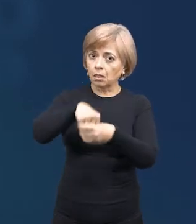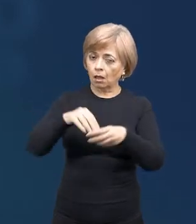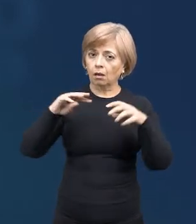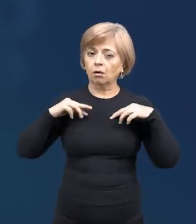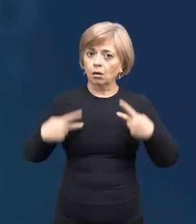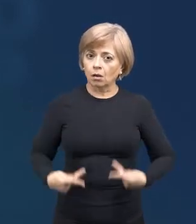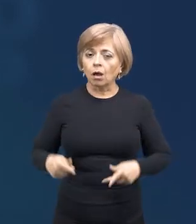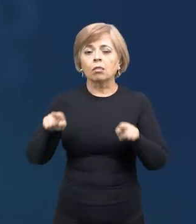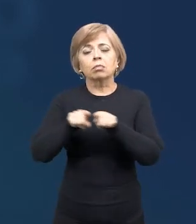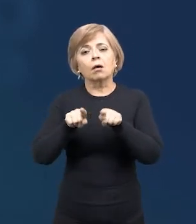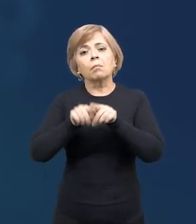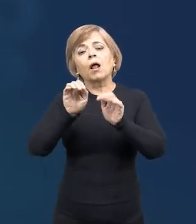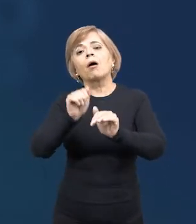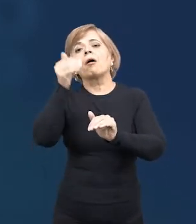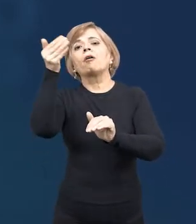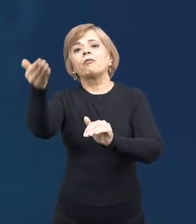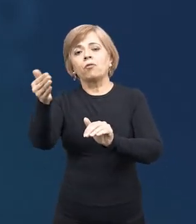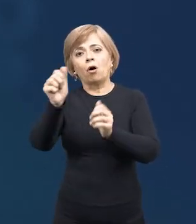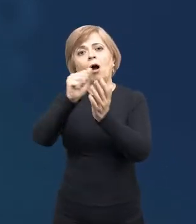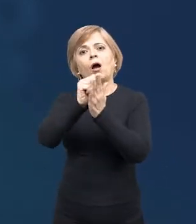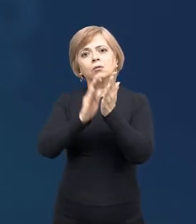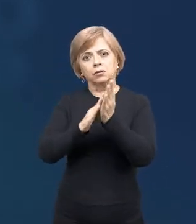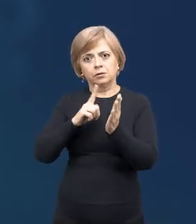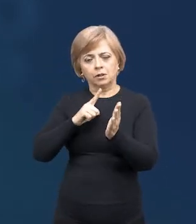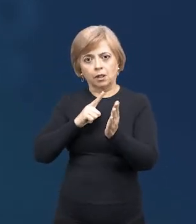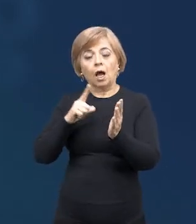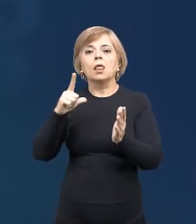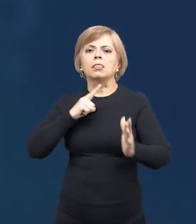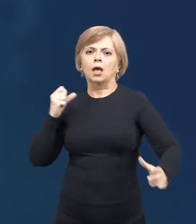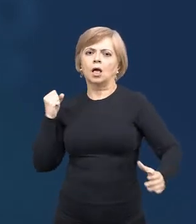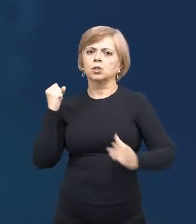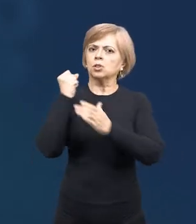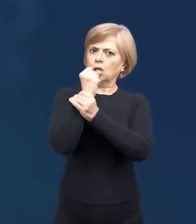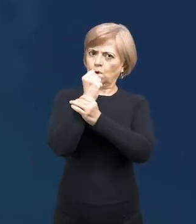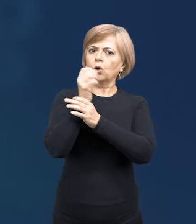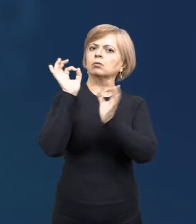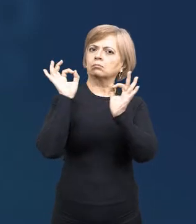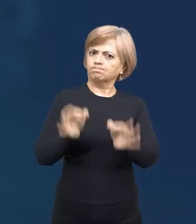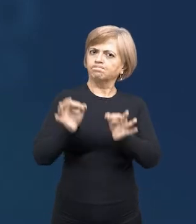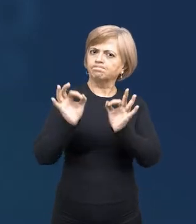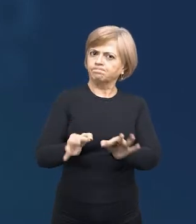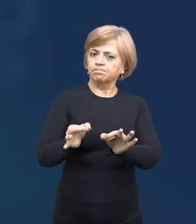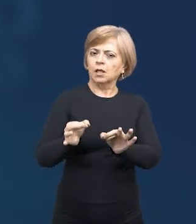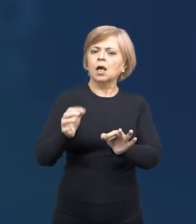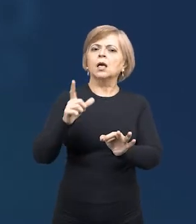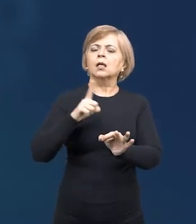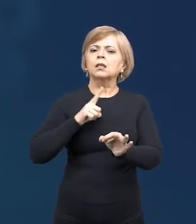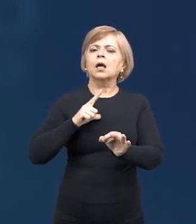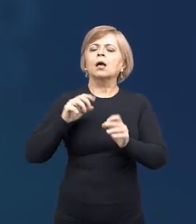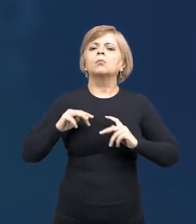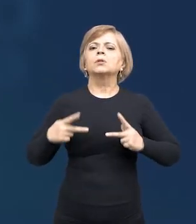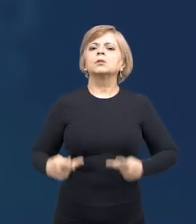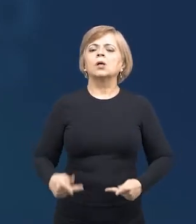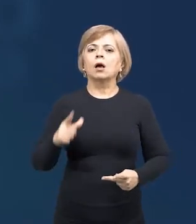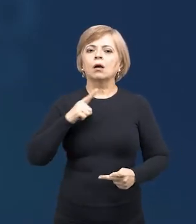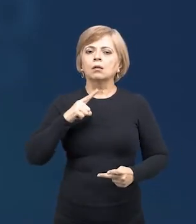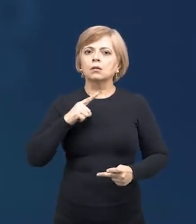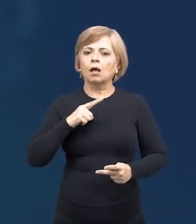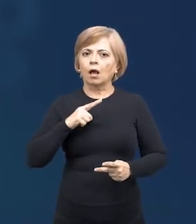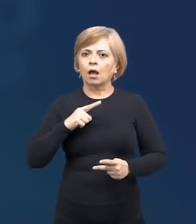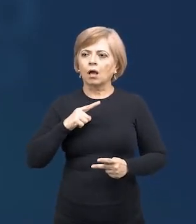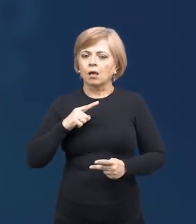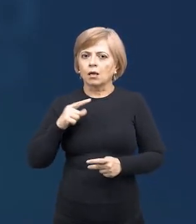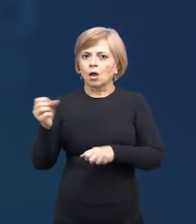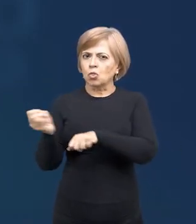atividade fim. Porém, há uma segurança absoluta em afirmar que a instituição, ela primeiro manteve-se